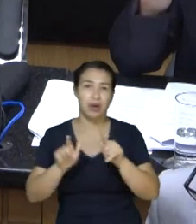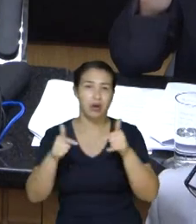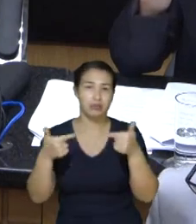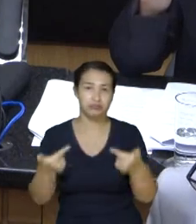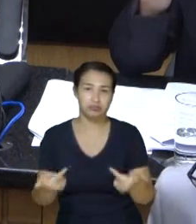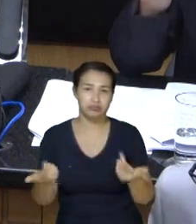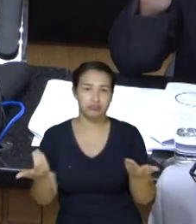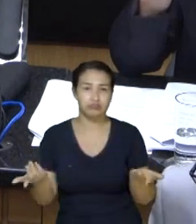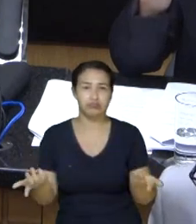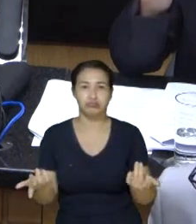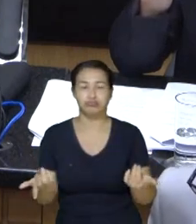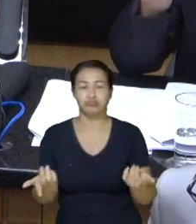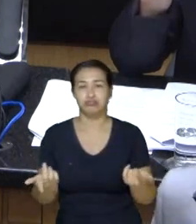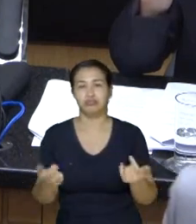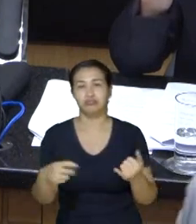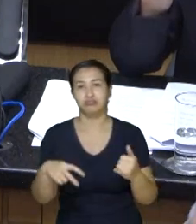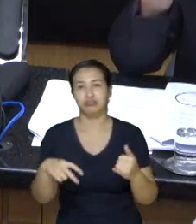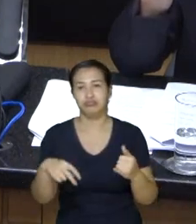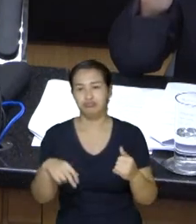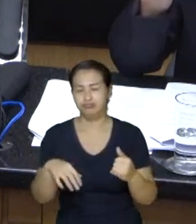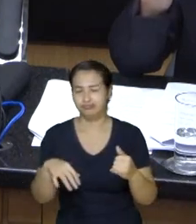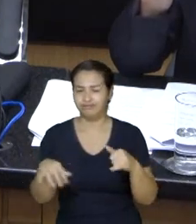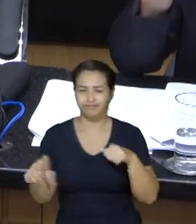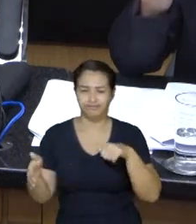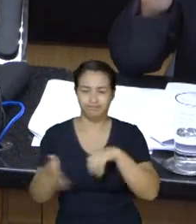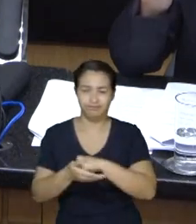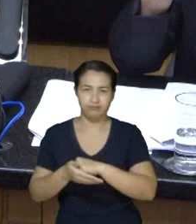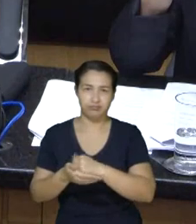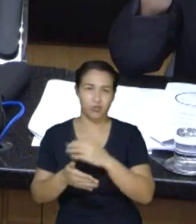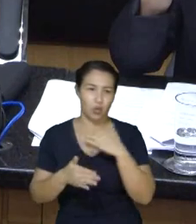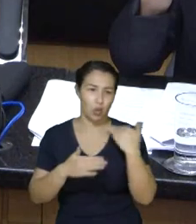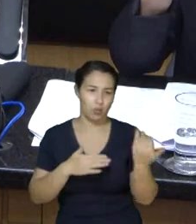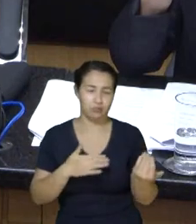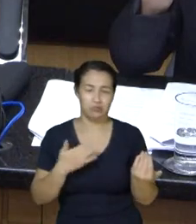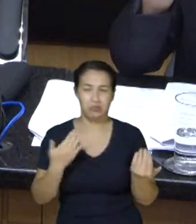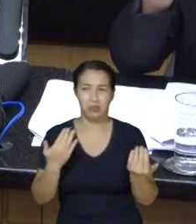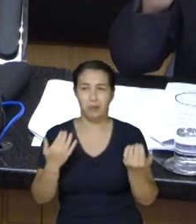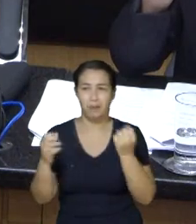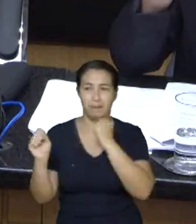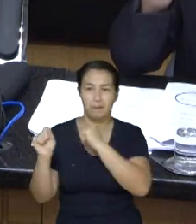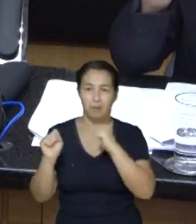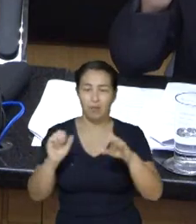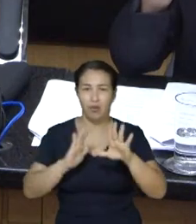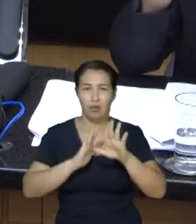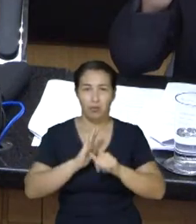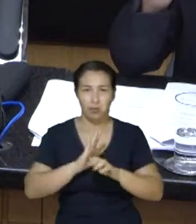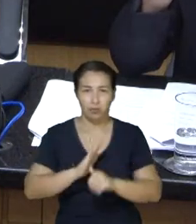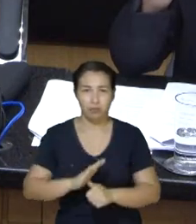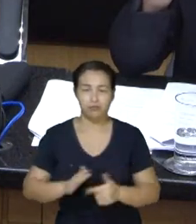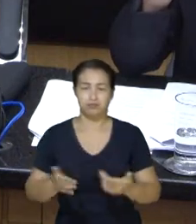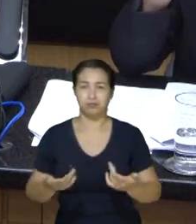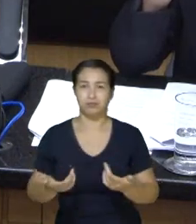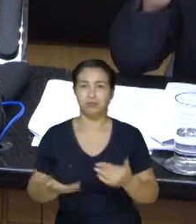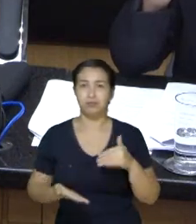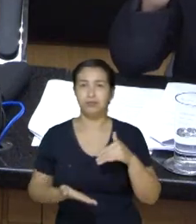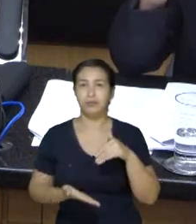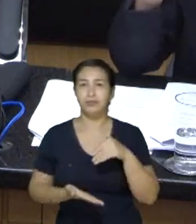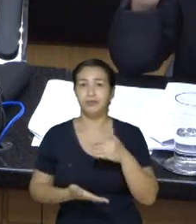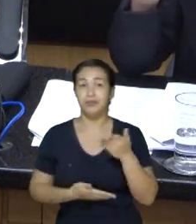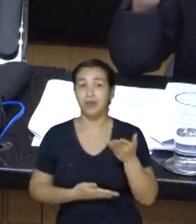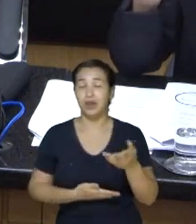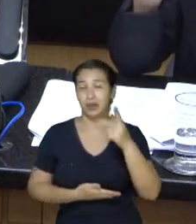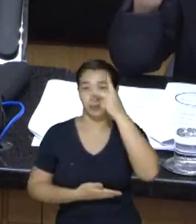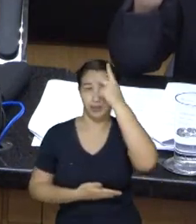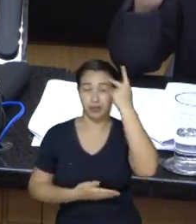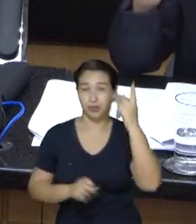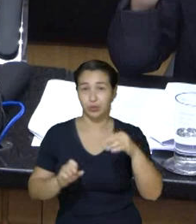quanto acidentes, até homicídios, latrocínios, assaltos, algo que uma vítima da segurança, alguém da